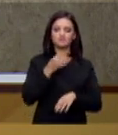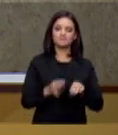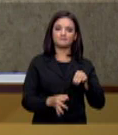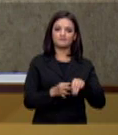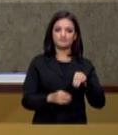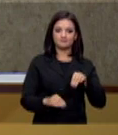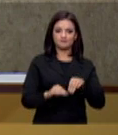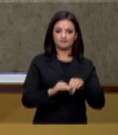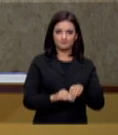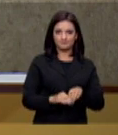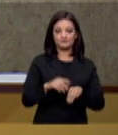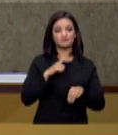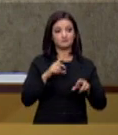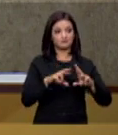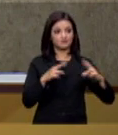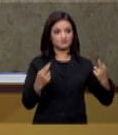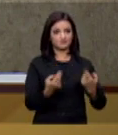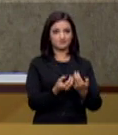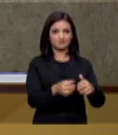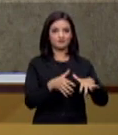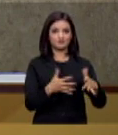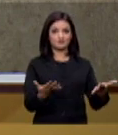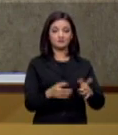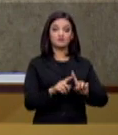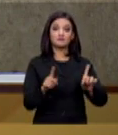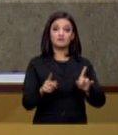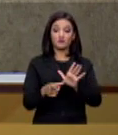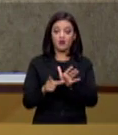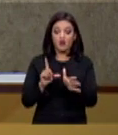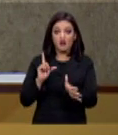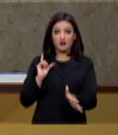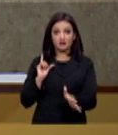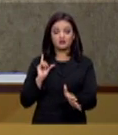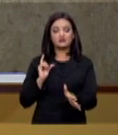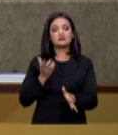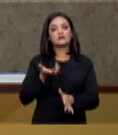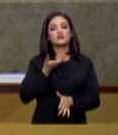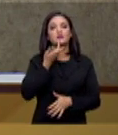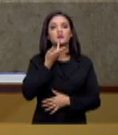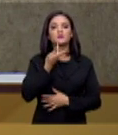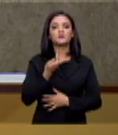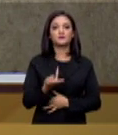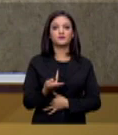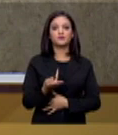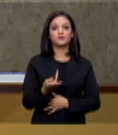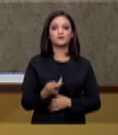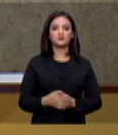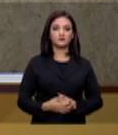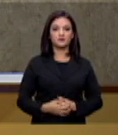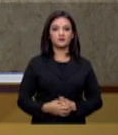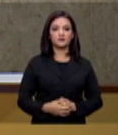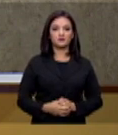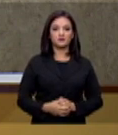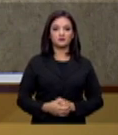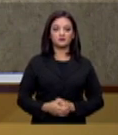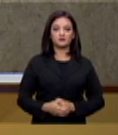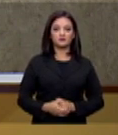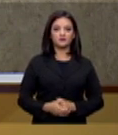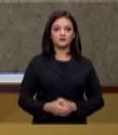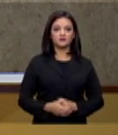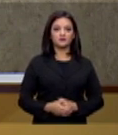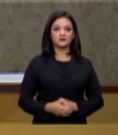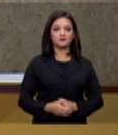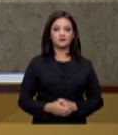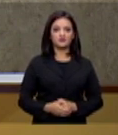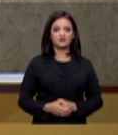sessão, eu gostaria de destacar o passamento de dois